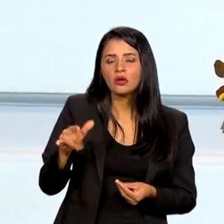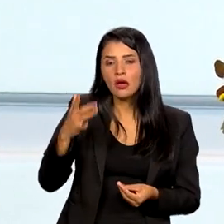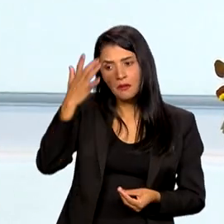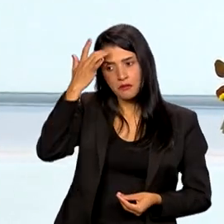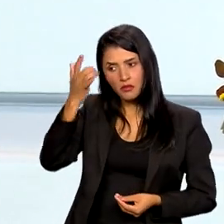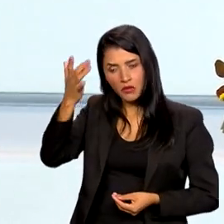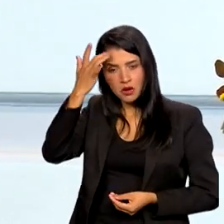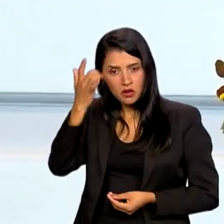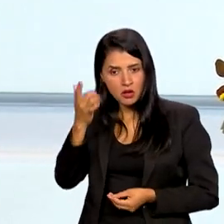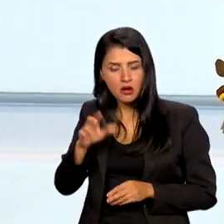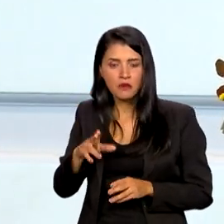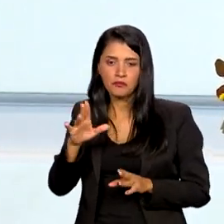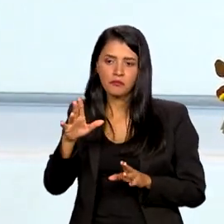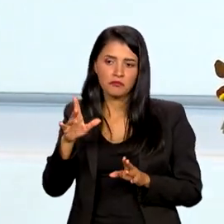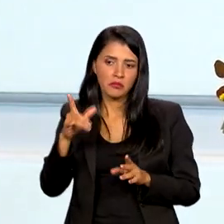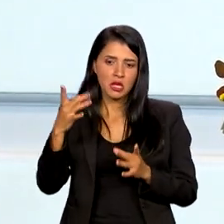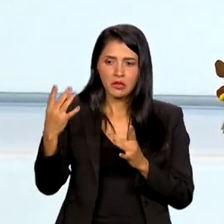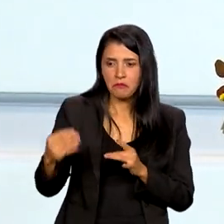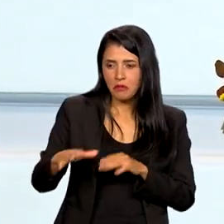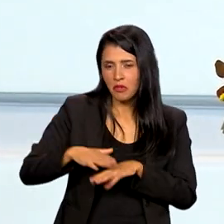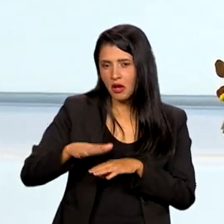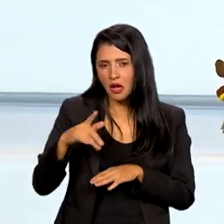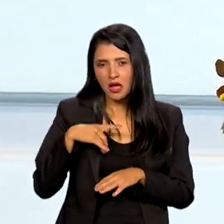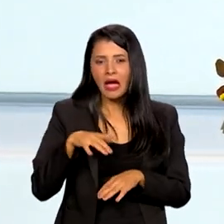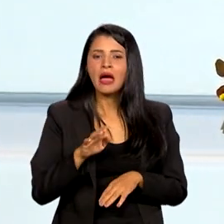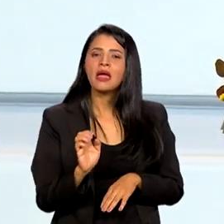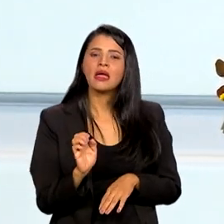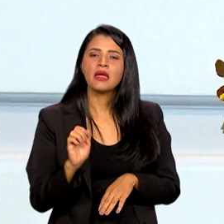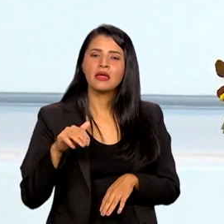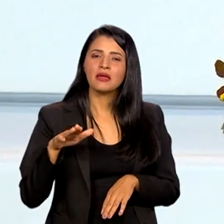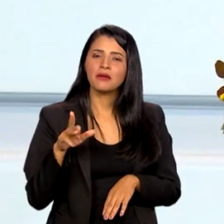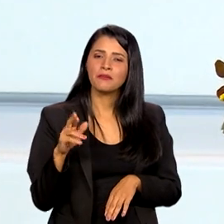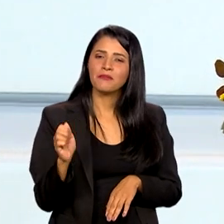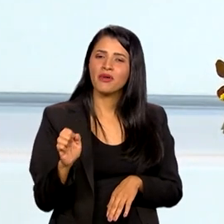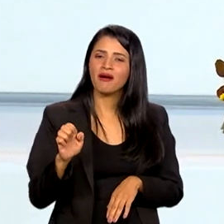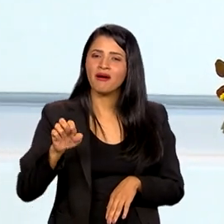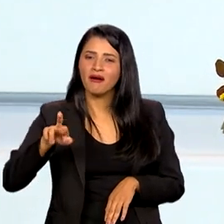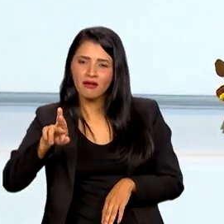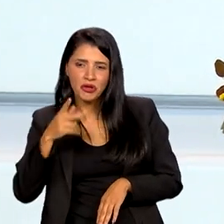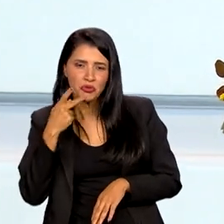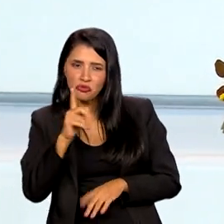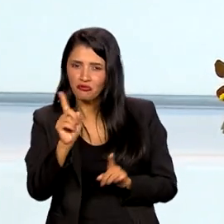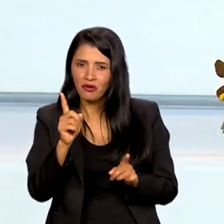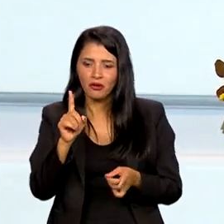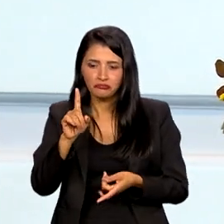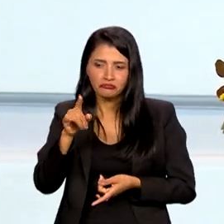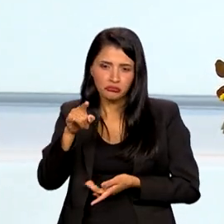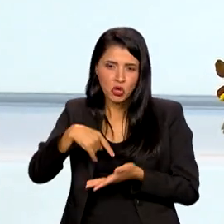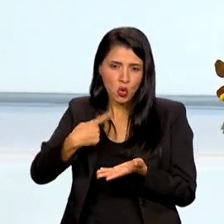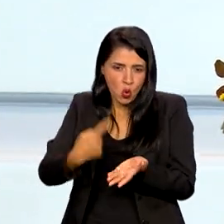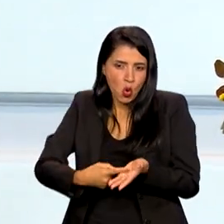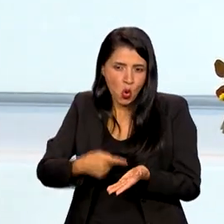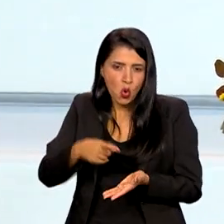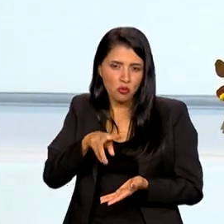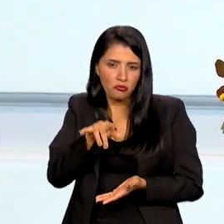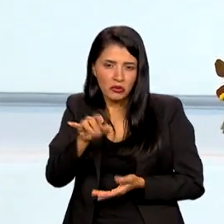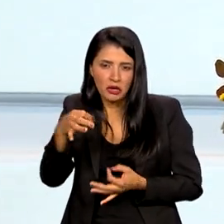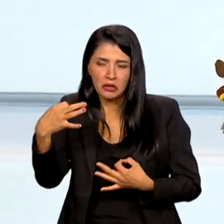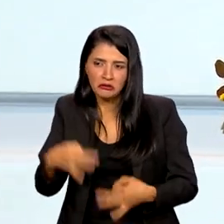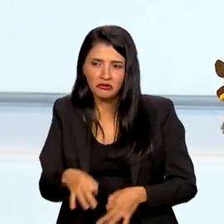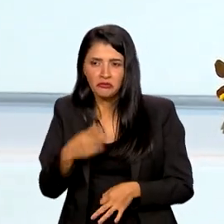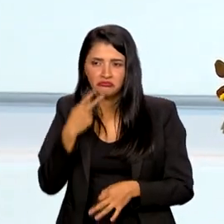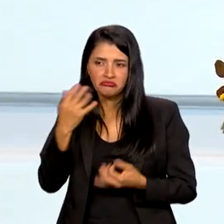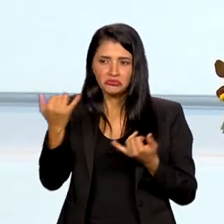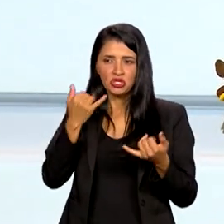adiantar alguma coisa? Não, porque, assim, a Embraer não confirma que esse acordo vai sair. Eles falam que não sabem de